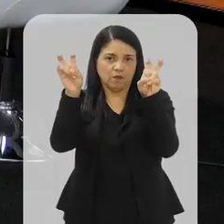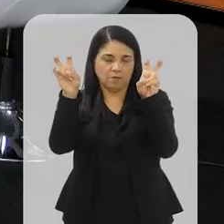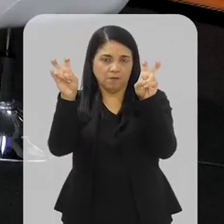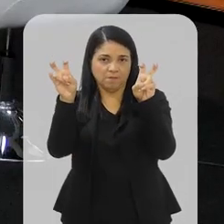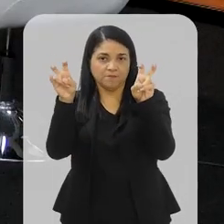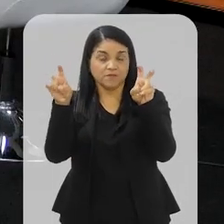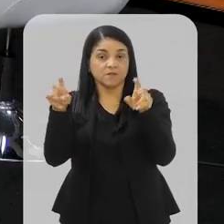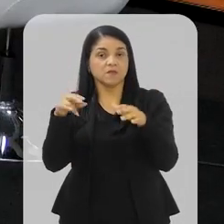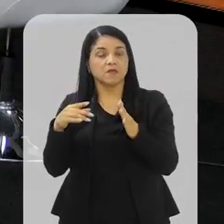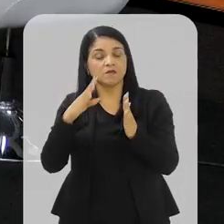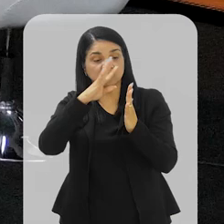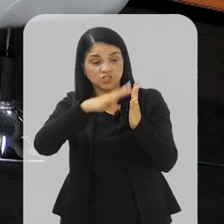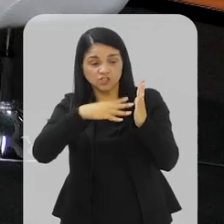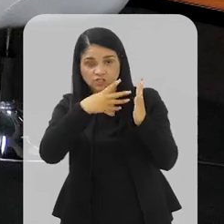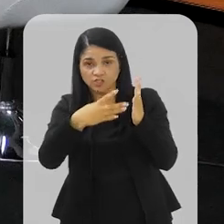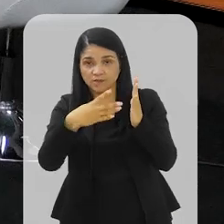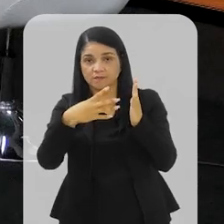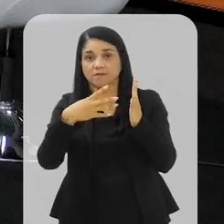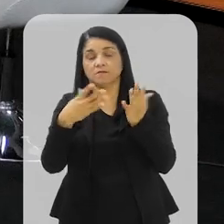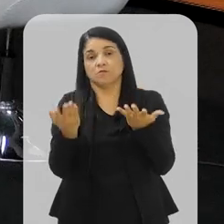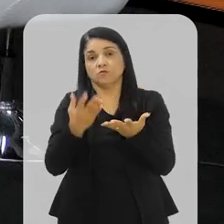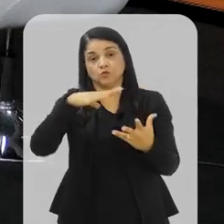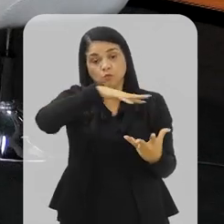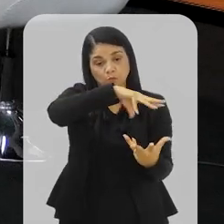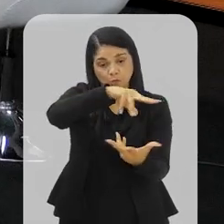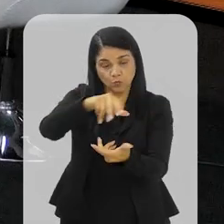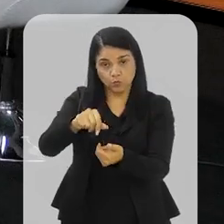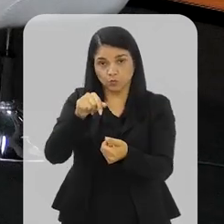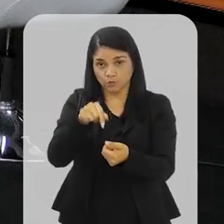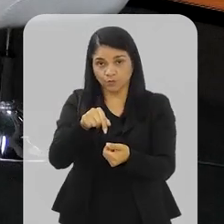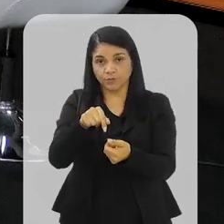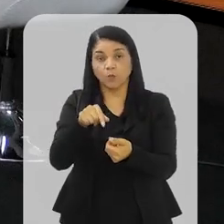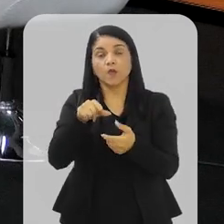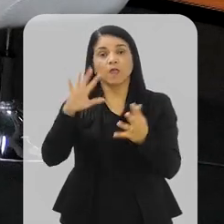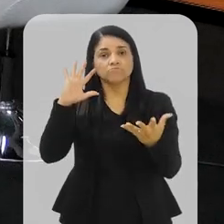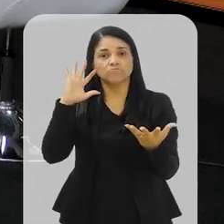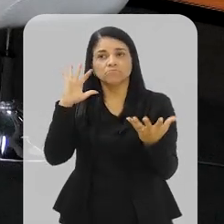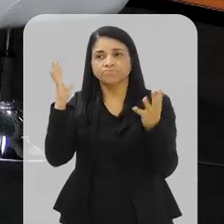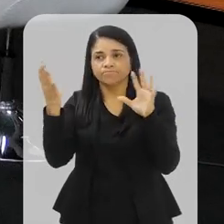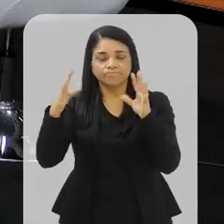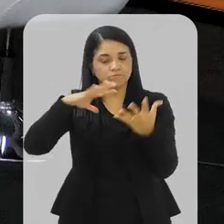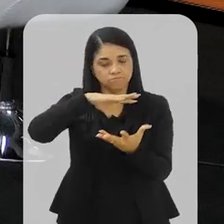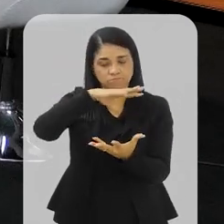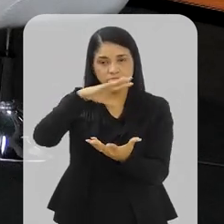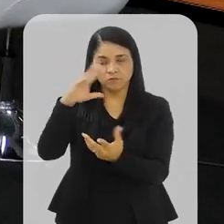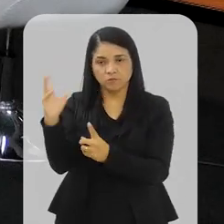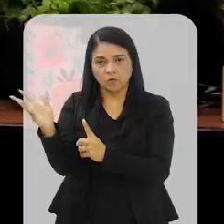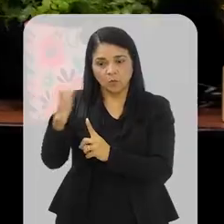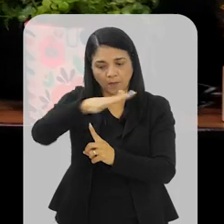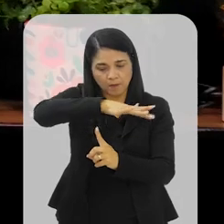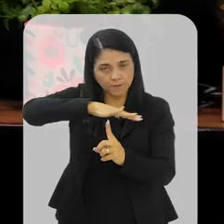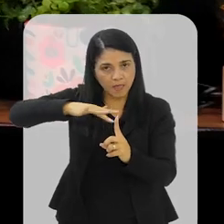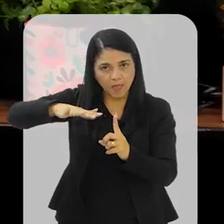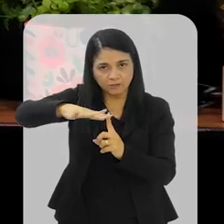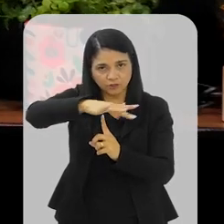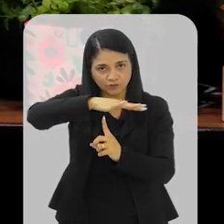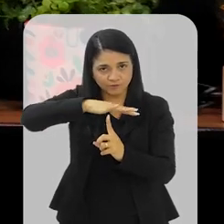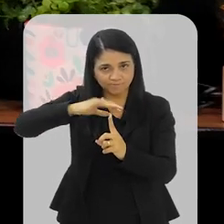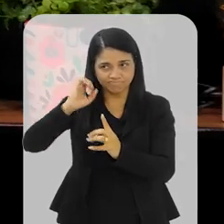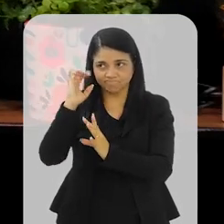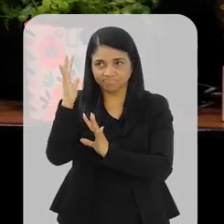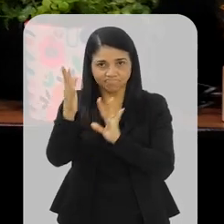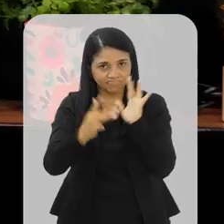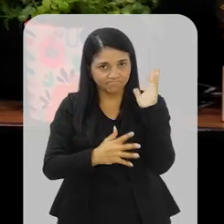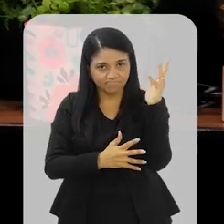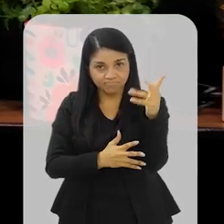mais importantes da nossa agenda Internacional hoje que é a questão do meio ambiente então num num